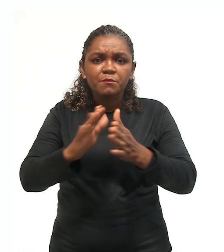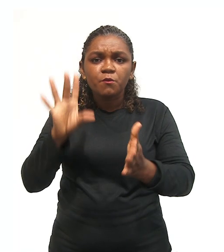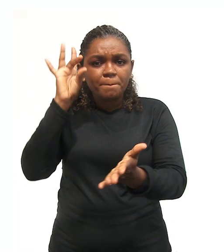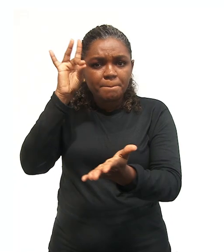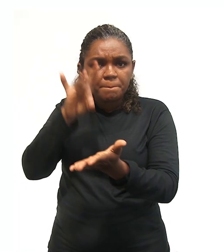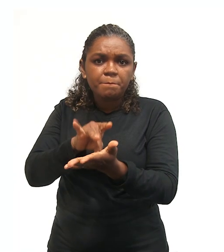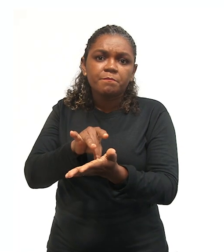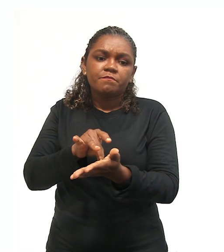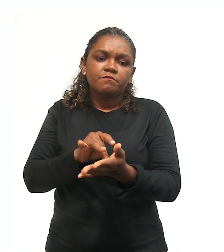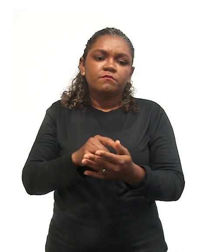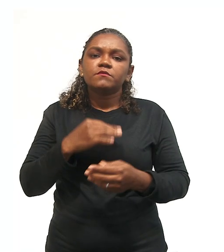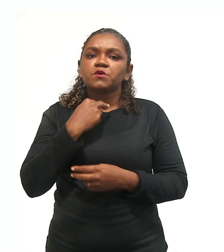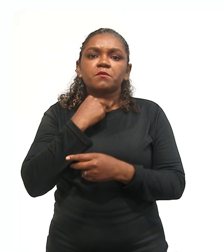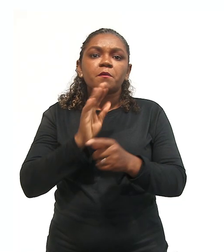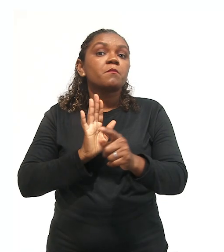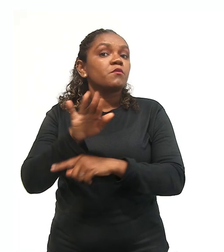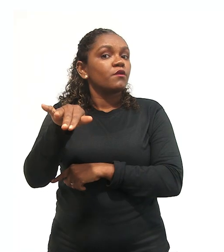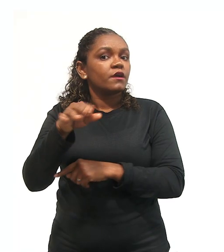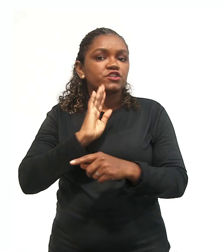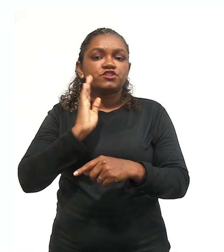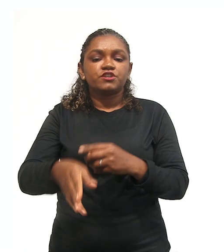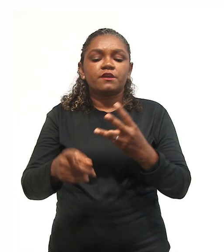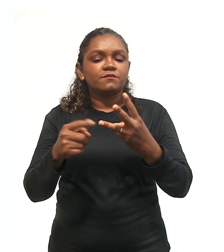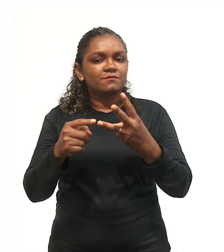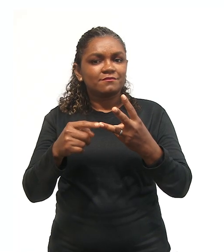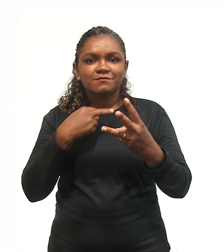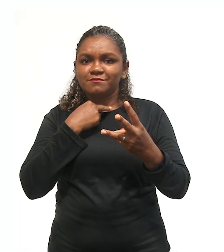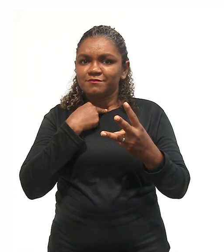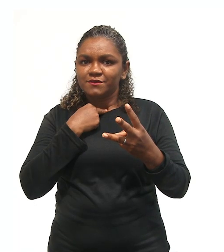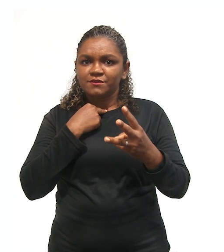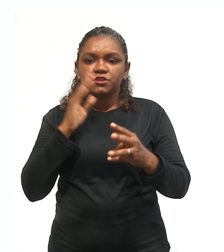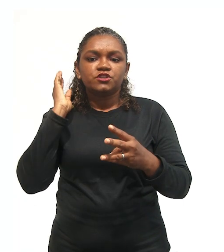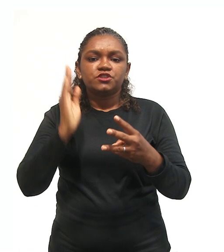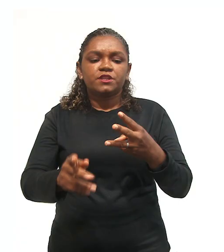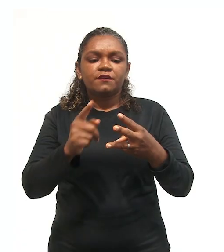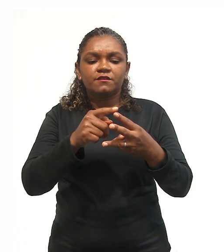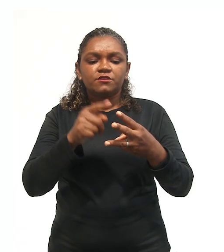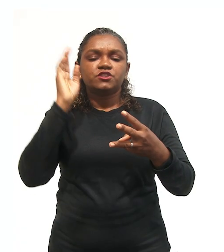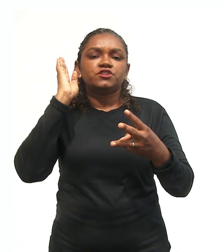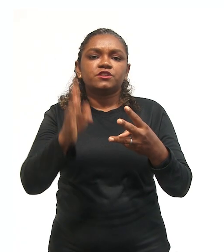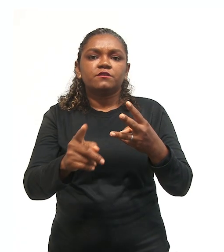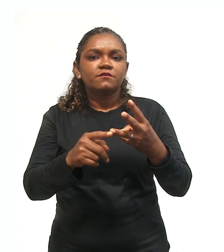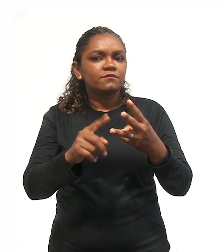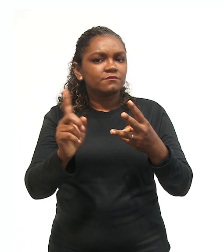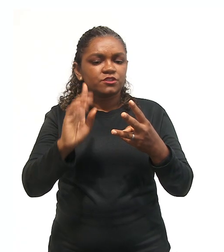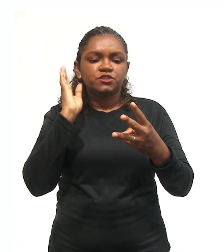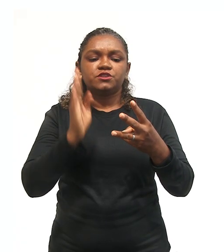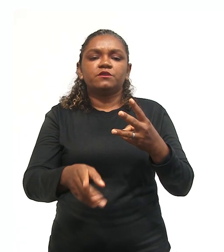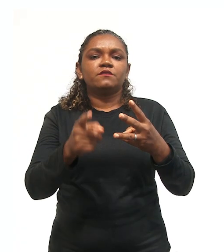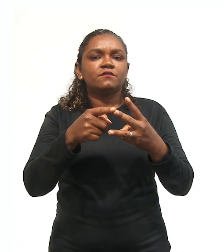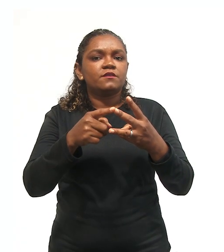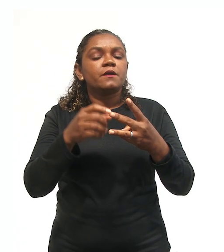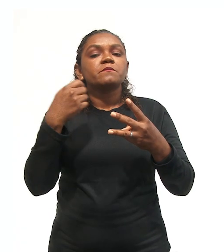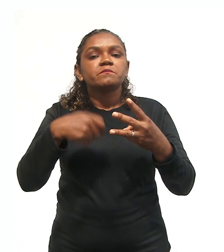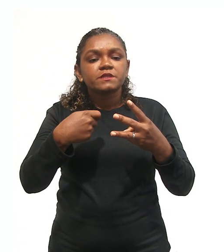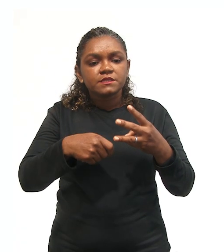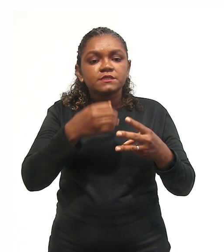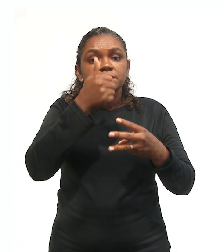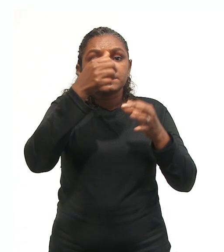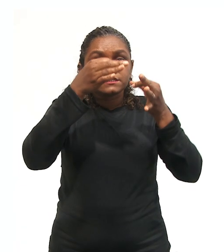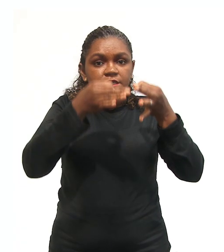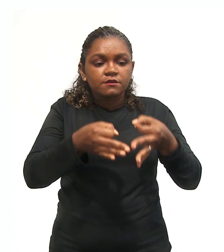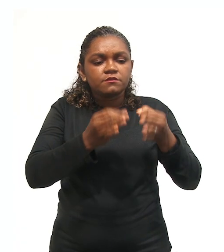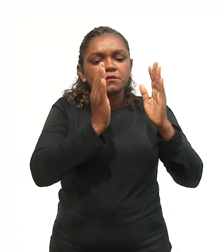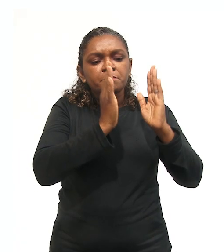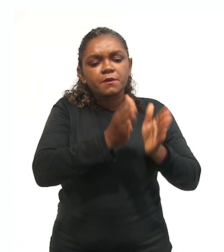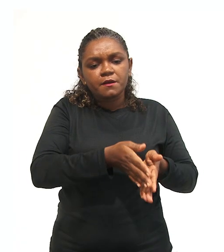posso ultrapassar nenhum desses passos e eu nem posso anteceder um ao outro. Eu tenho que respeitar